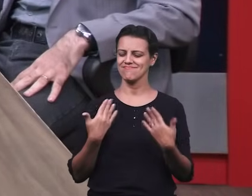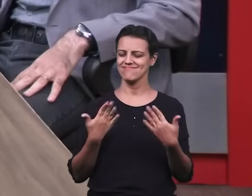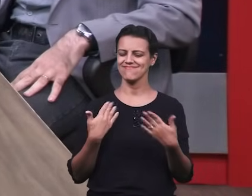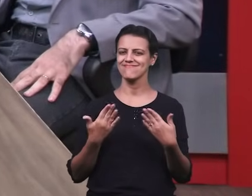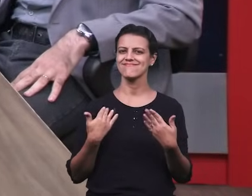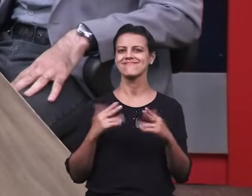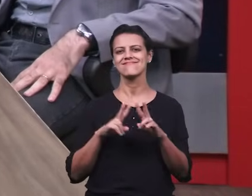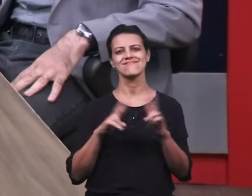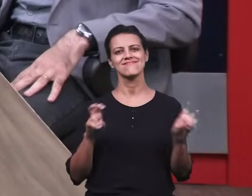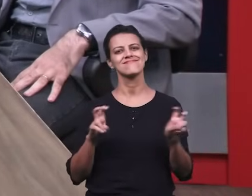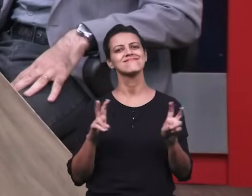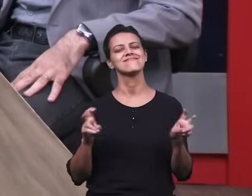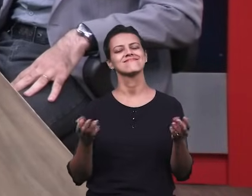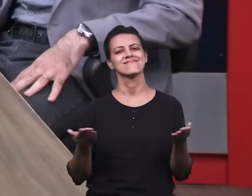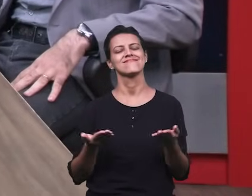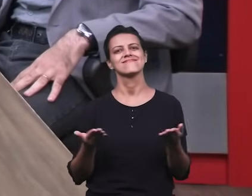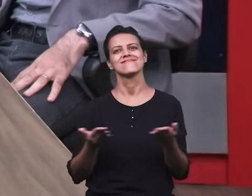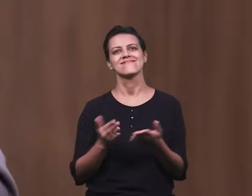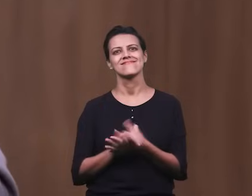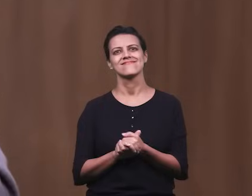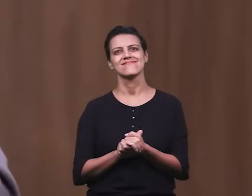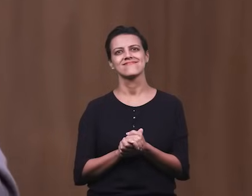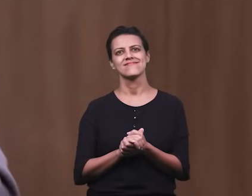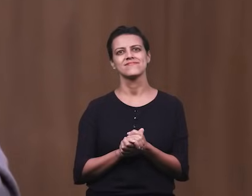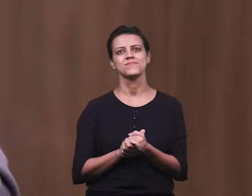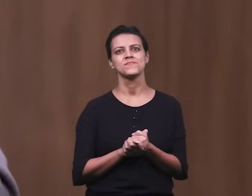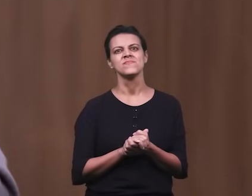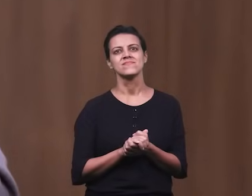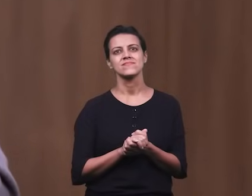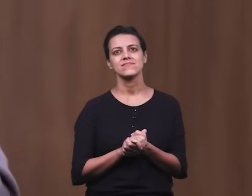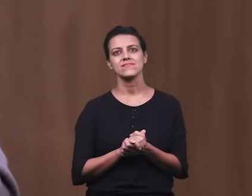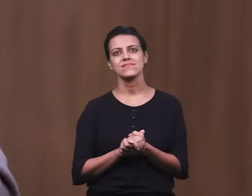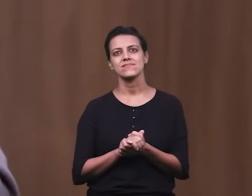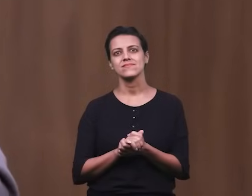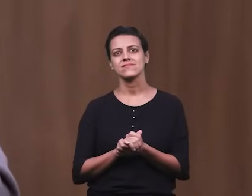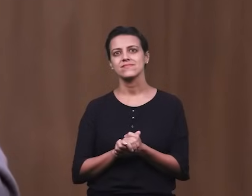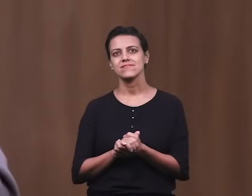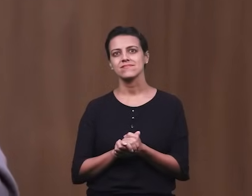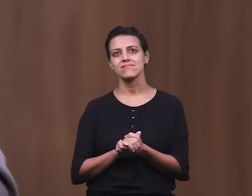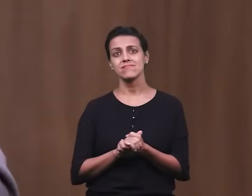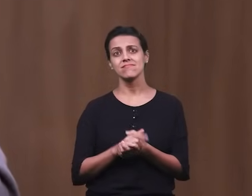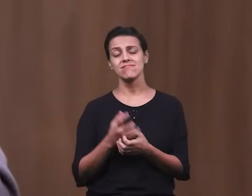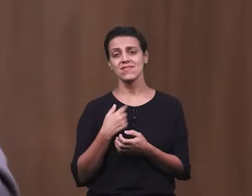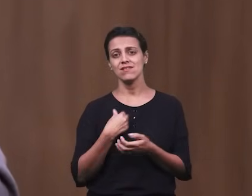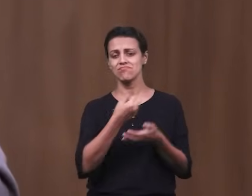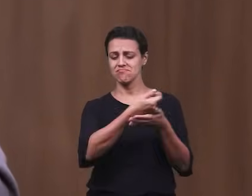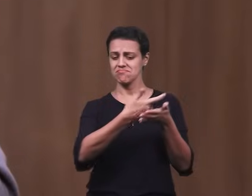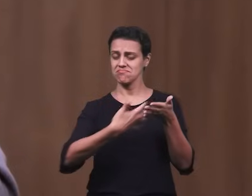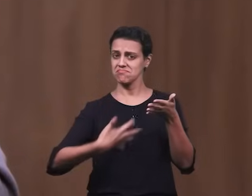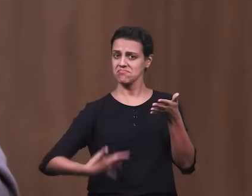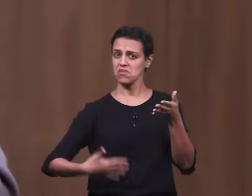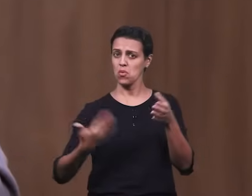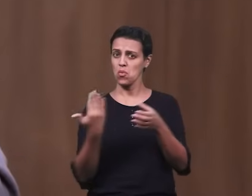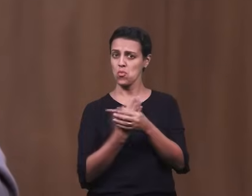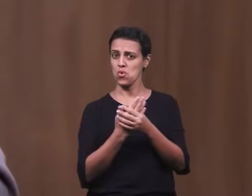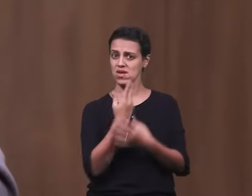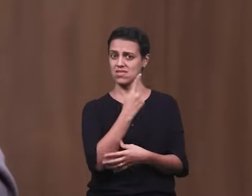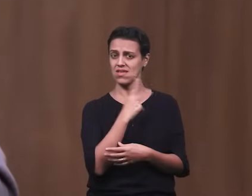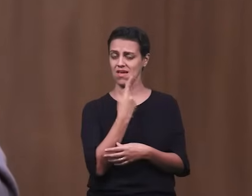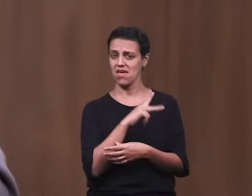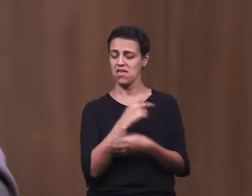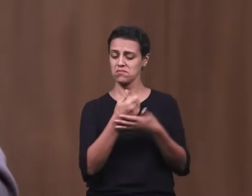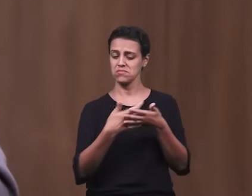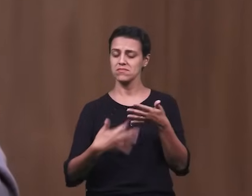revelou. Muito bom, muito bom. Eu vou trazer aqui para os irmãos o currículo do nosso irmão,